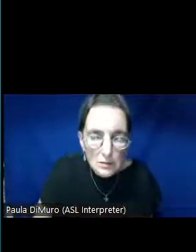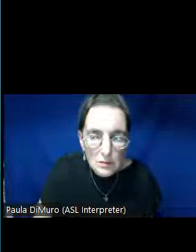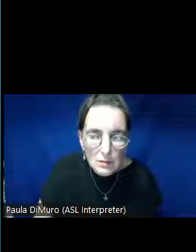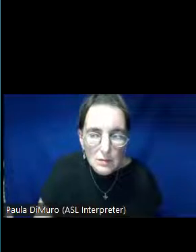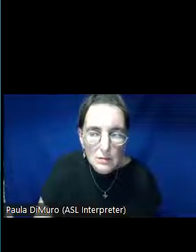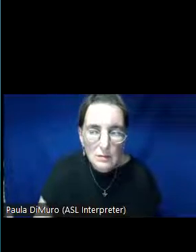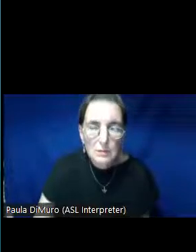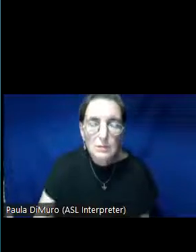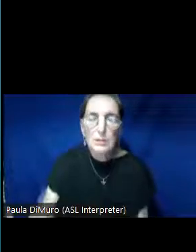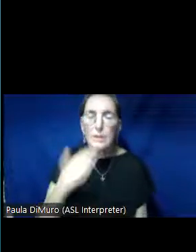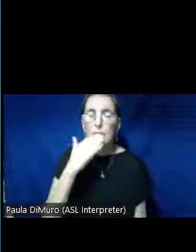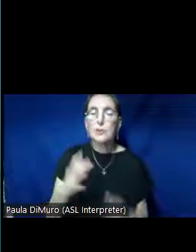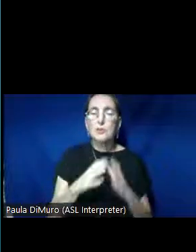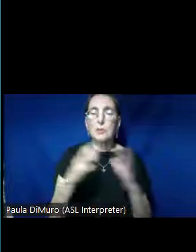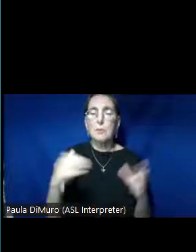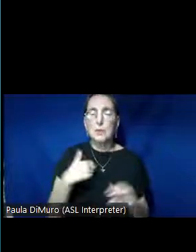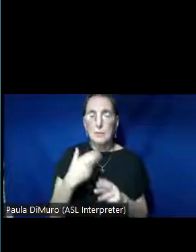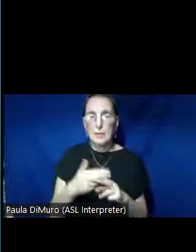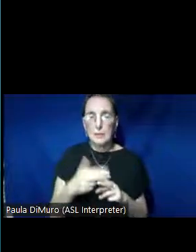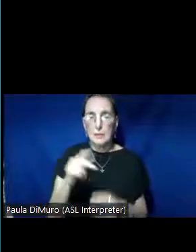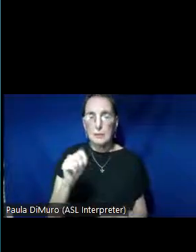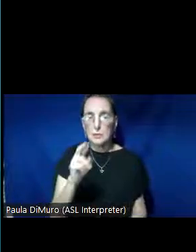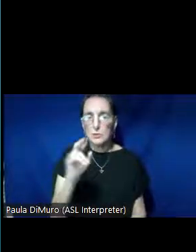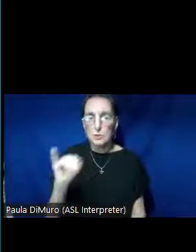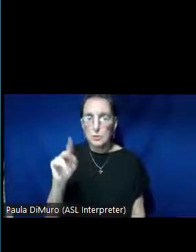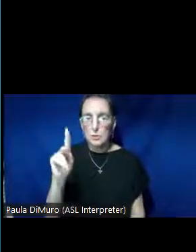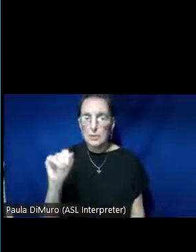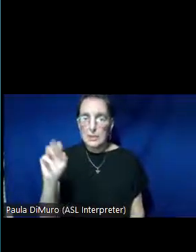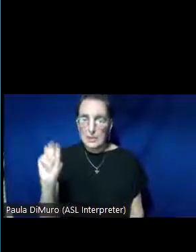Muito obrigada, minha nome é Tori Kim.